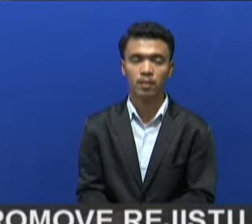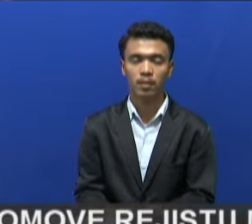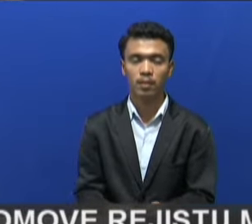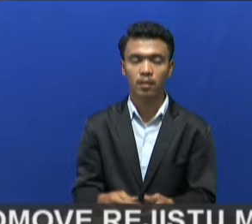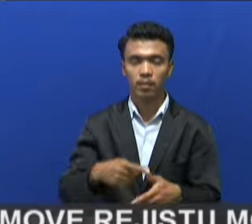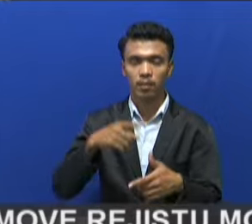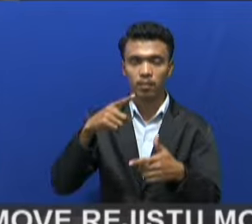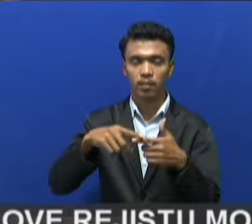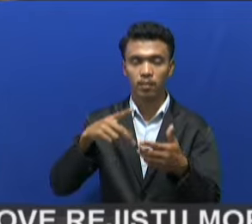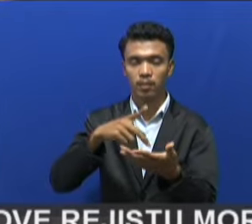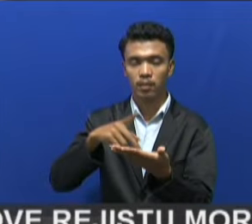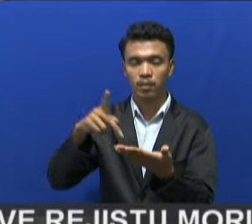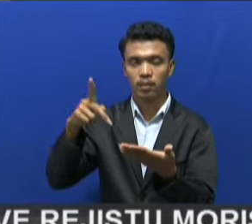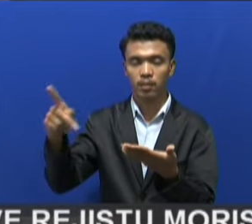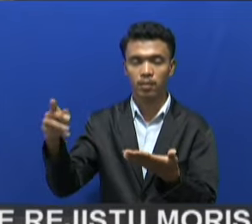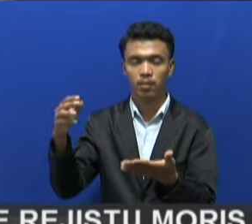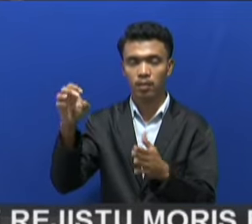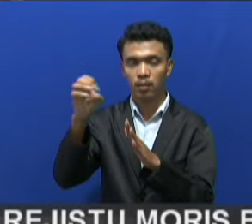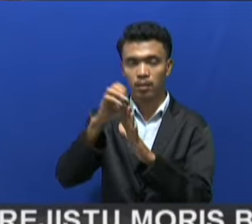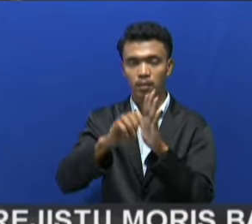selo, estado se retan